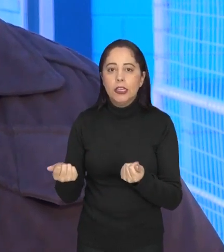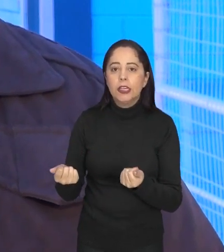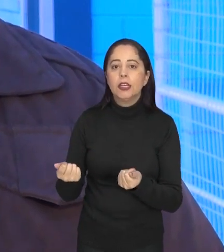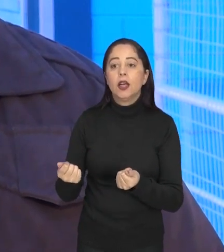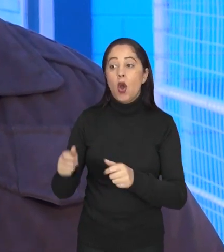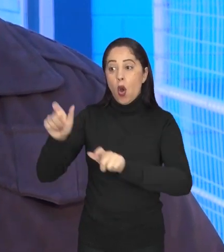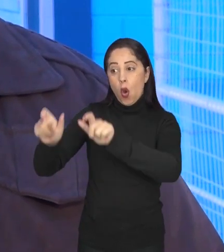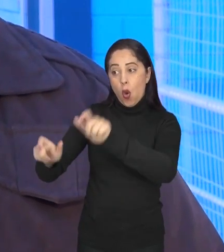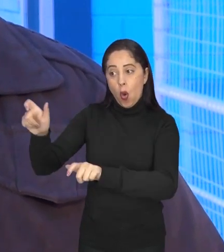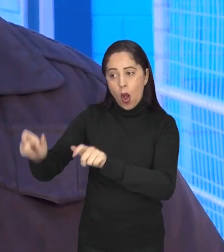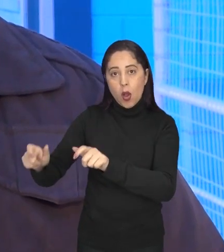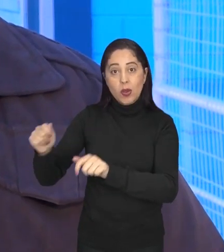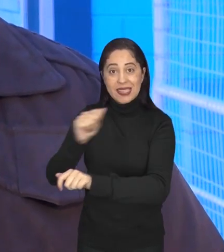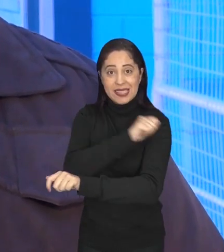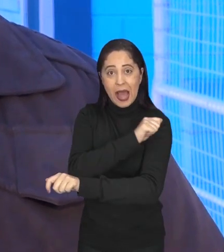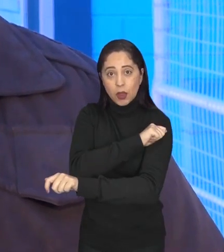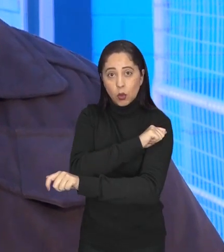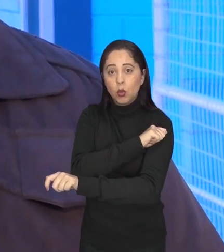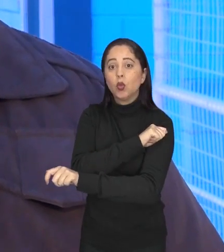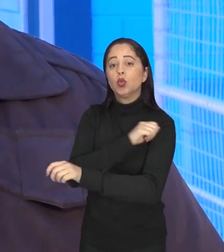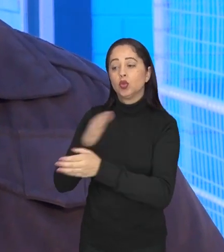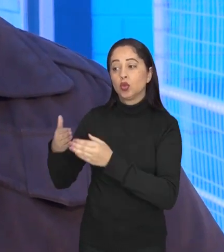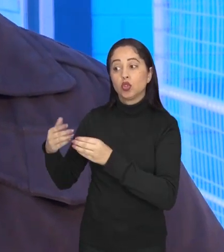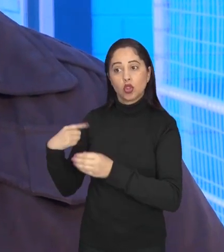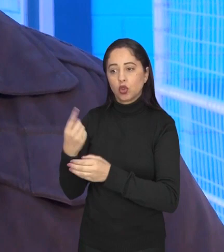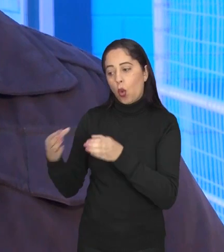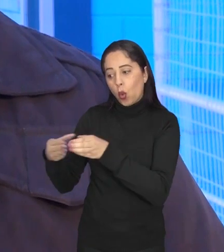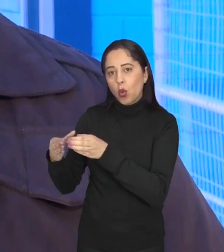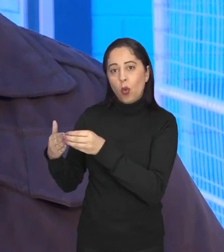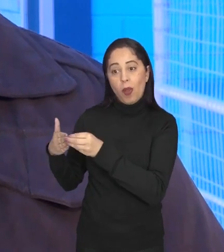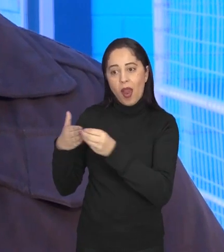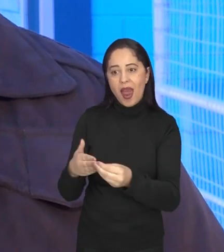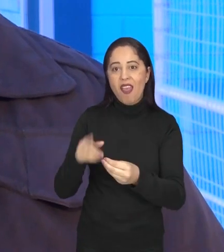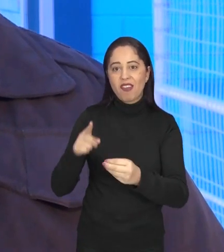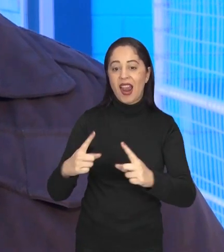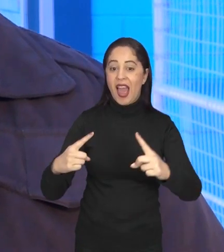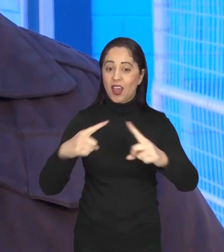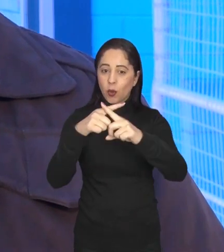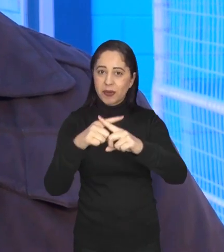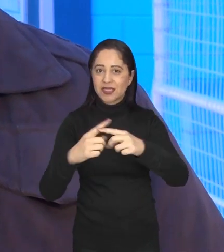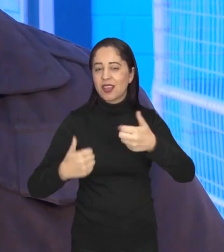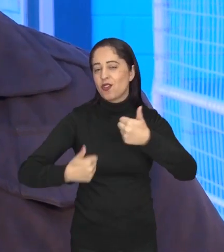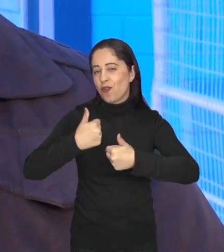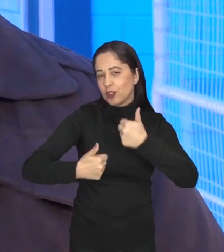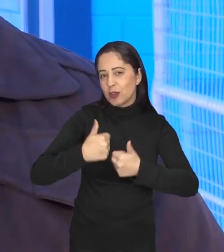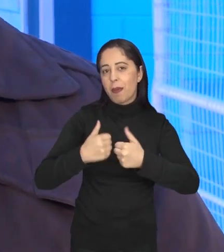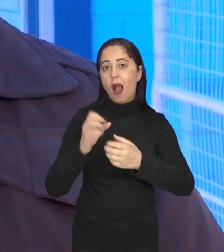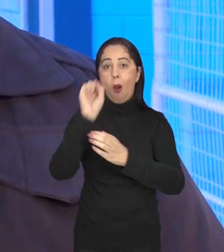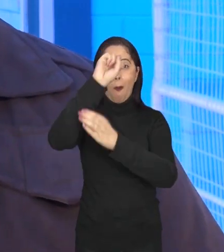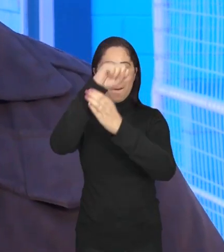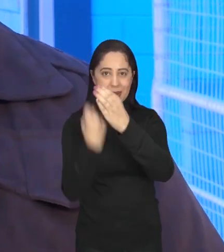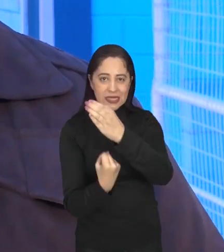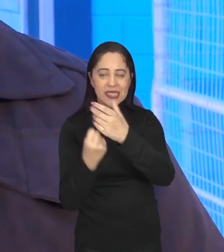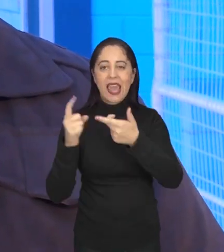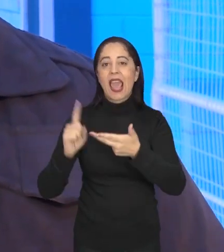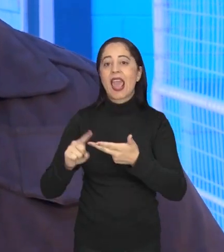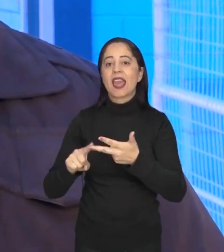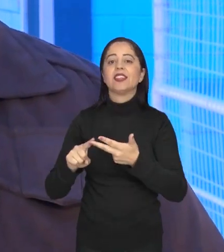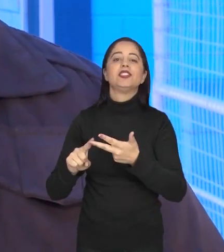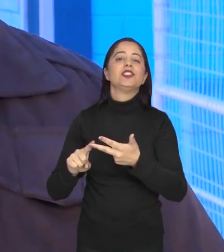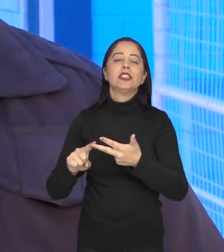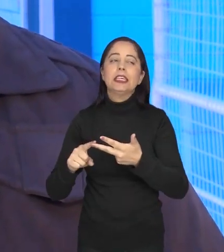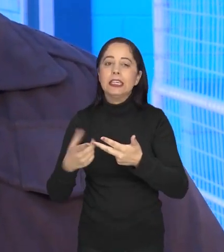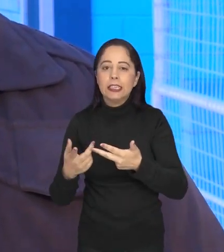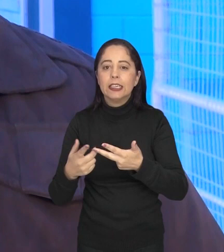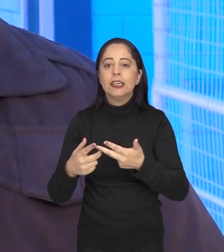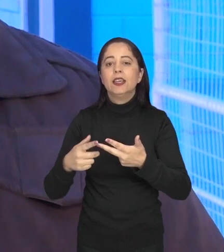a gente leva os nossos grupos para participarem de jogos de futebol,